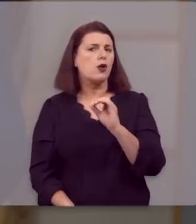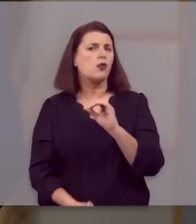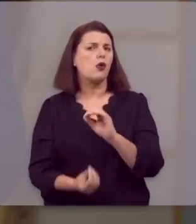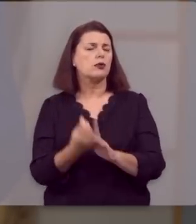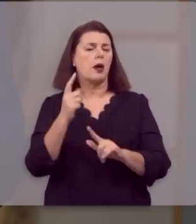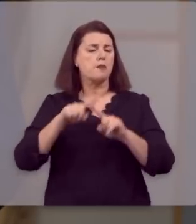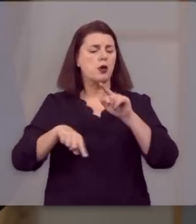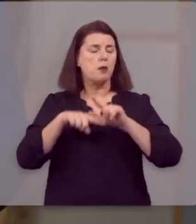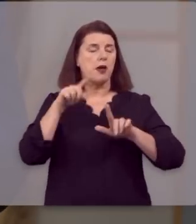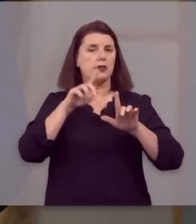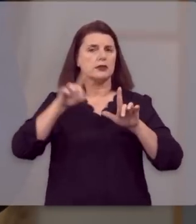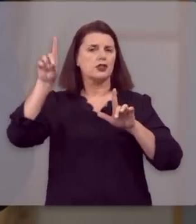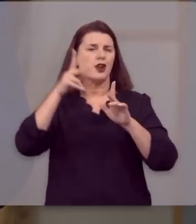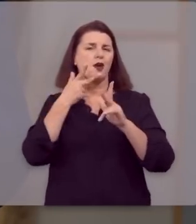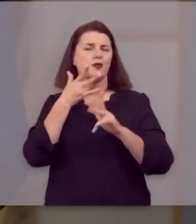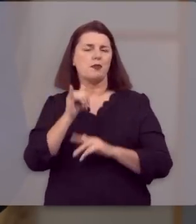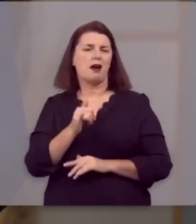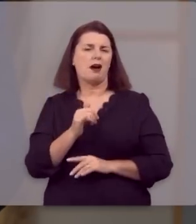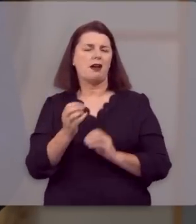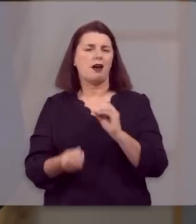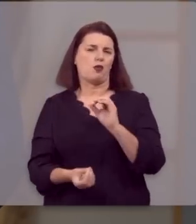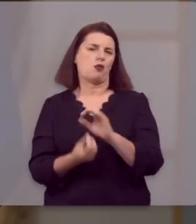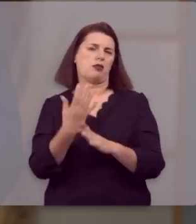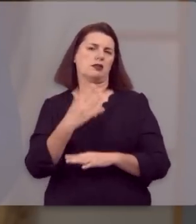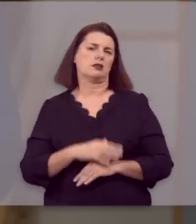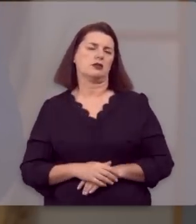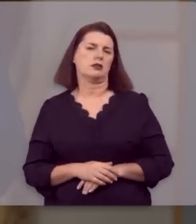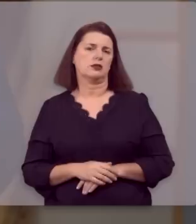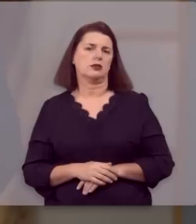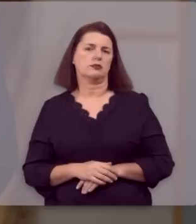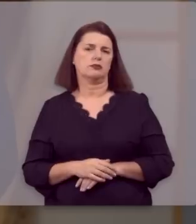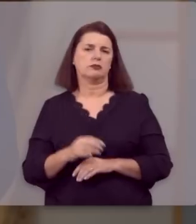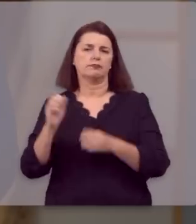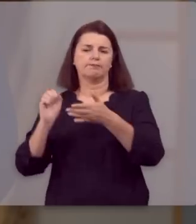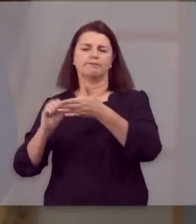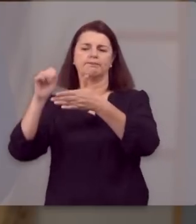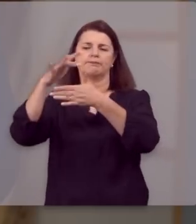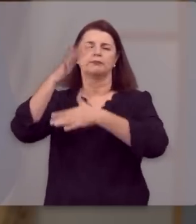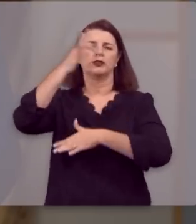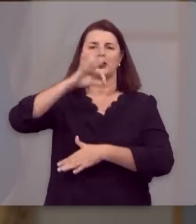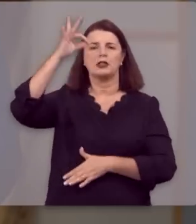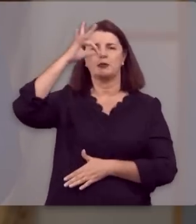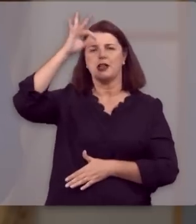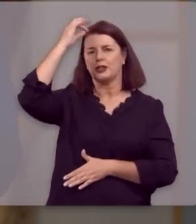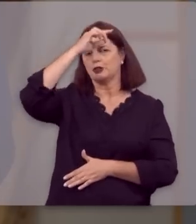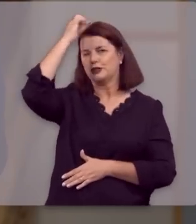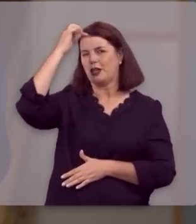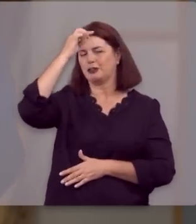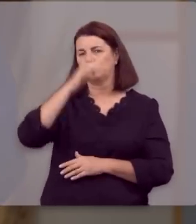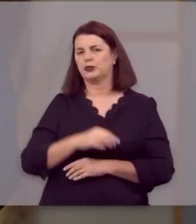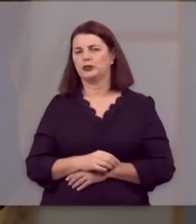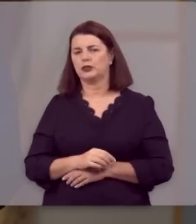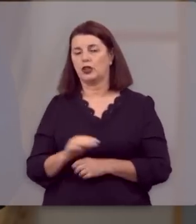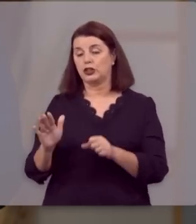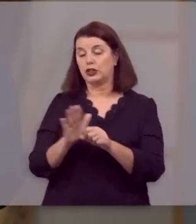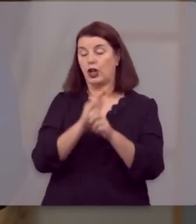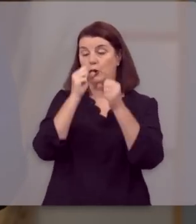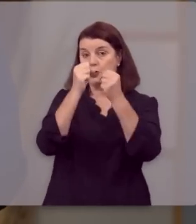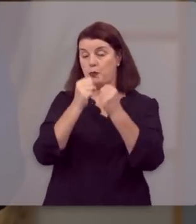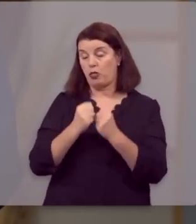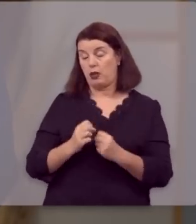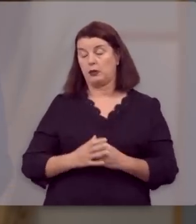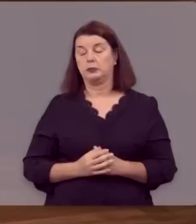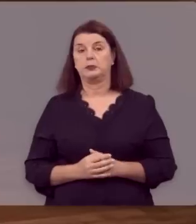a promessa do Pai fosse cumprida, o derramamento do Espírito Santo, o revestimento de poder.